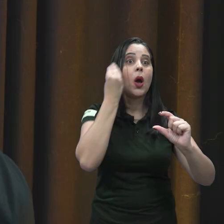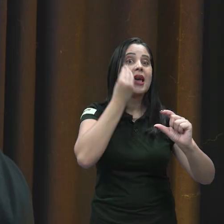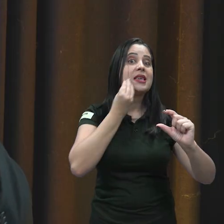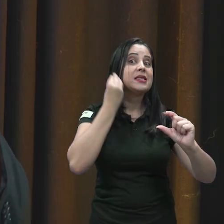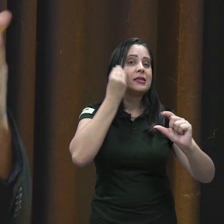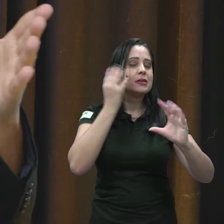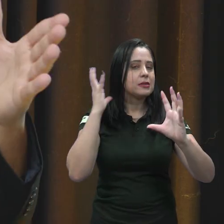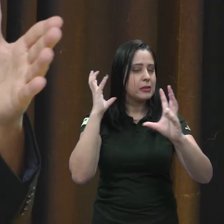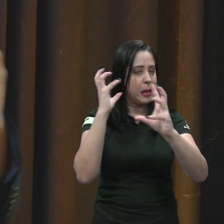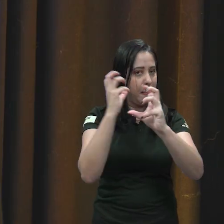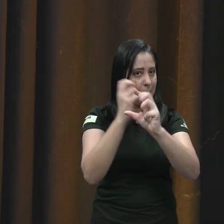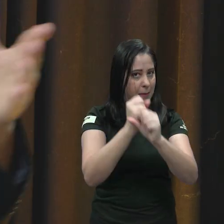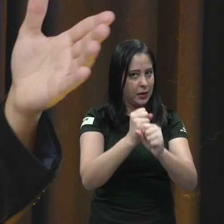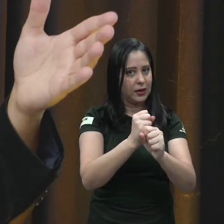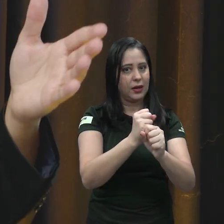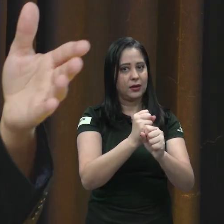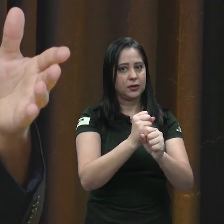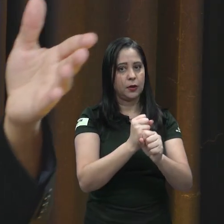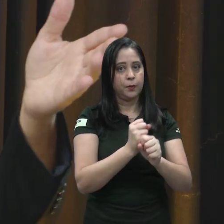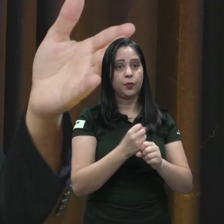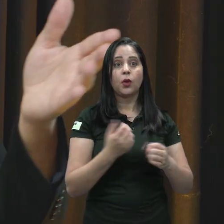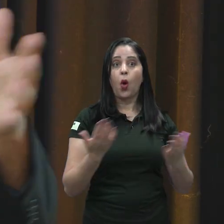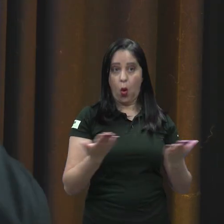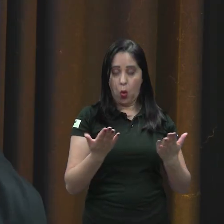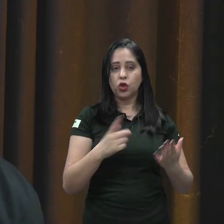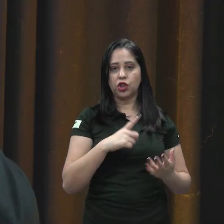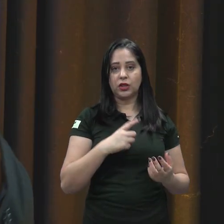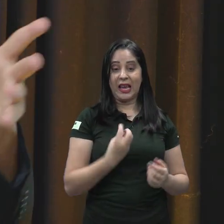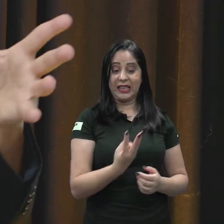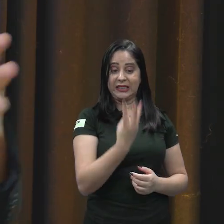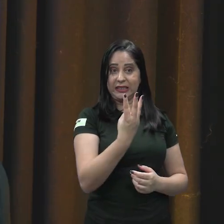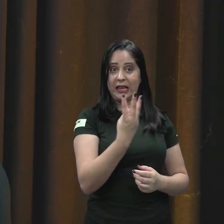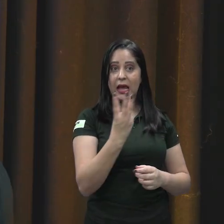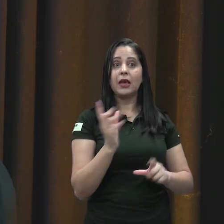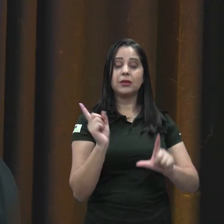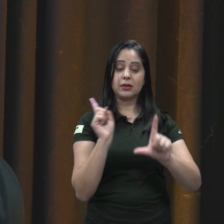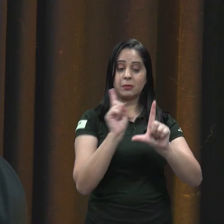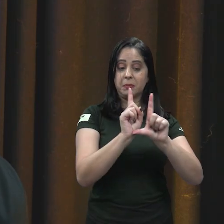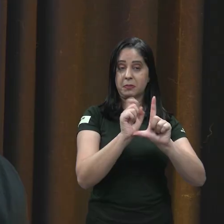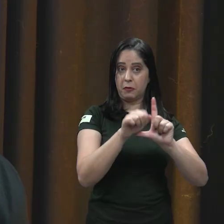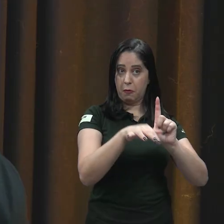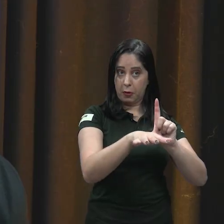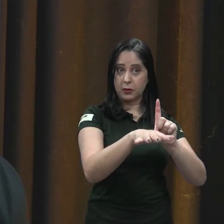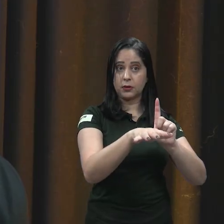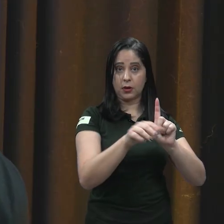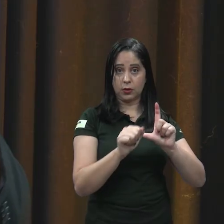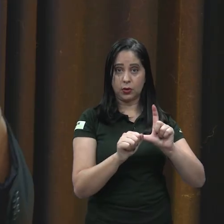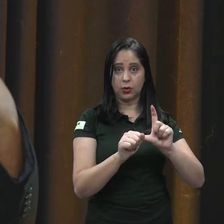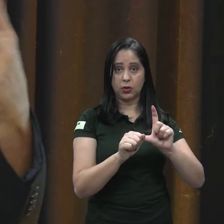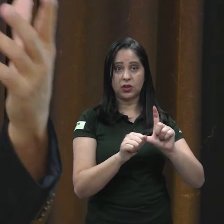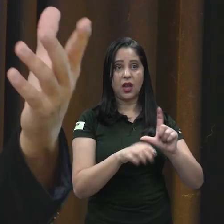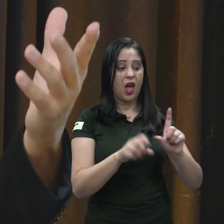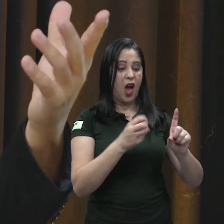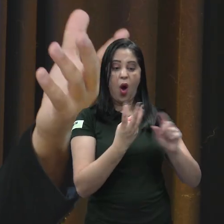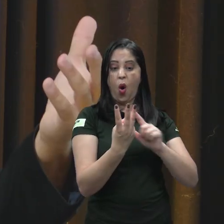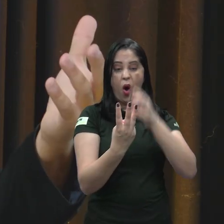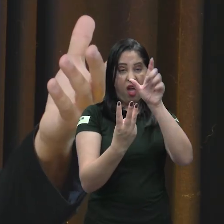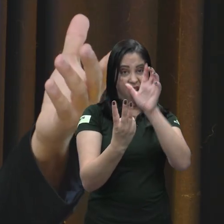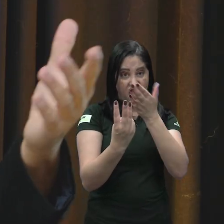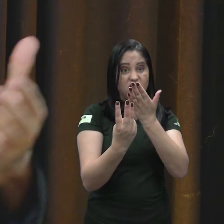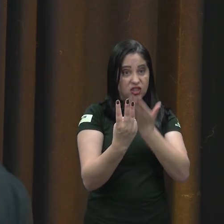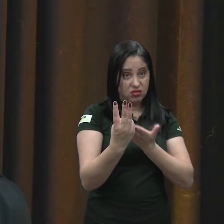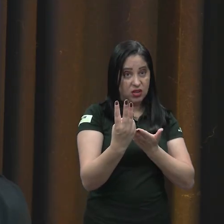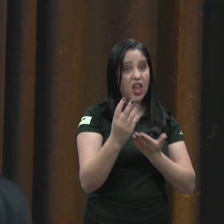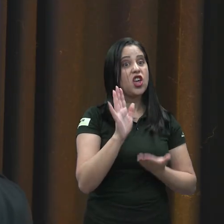pouco... Hoje também nós temos aí 3 influenciadores que estão aí, que fazem parte sim. do nosso time, e você vê que eles já têm uma maturidade muito grande em